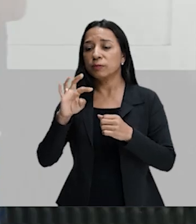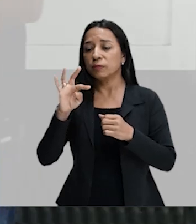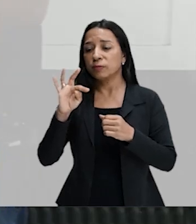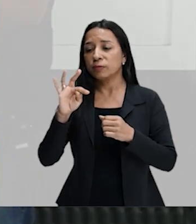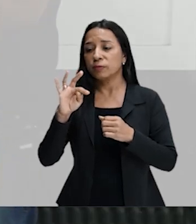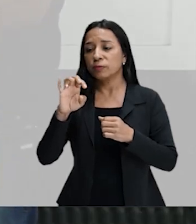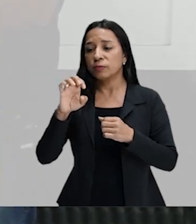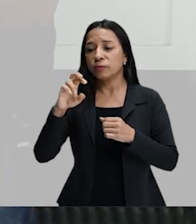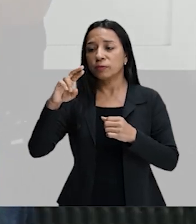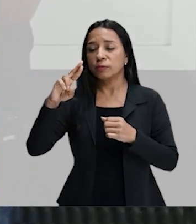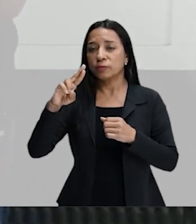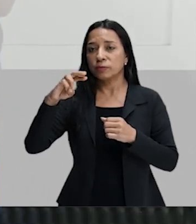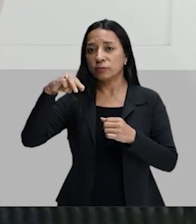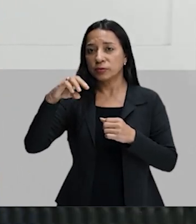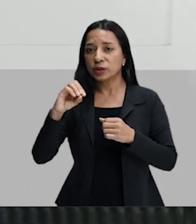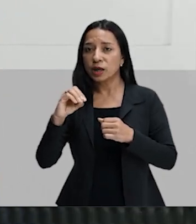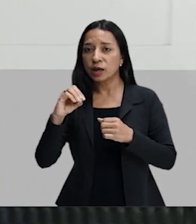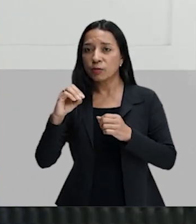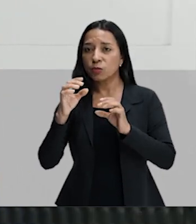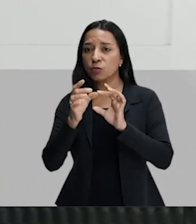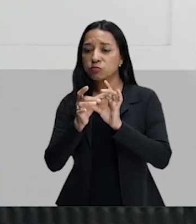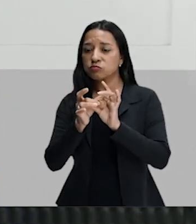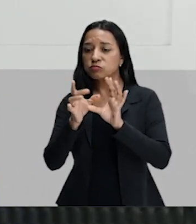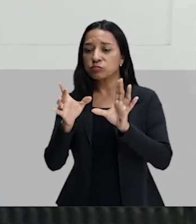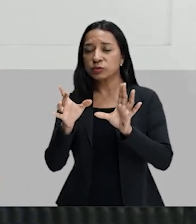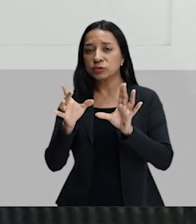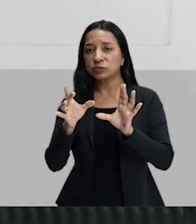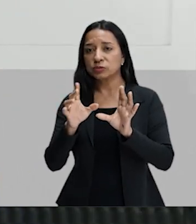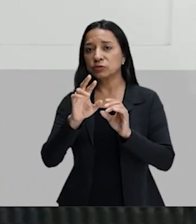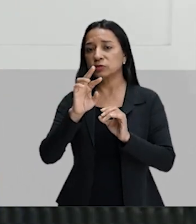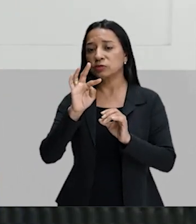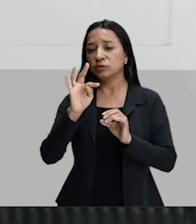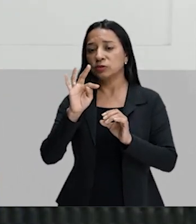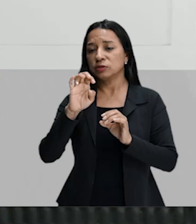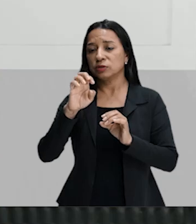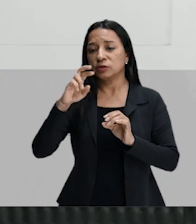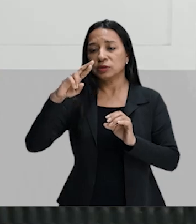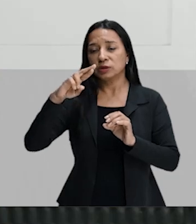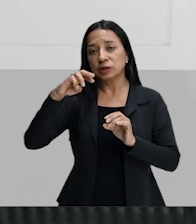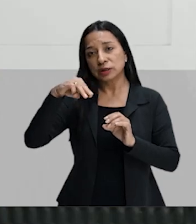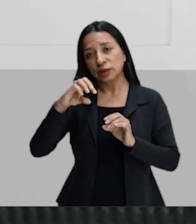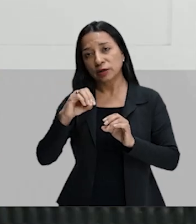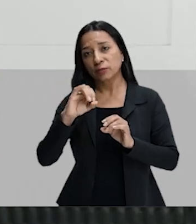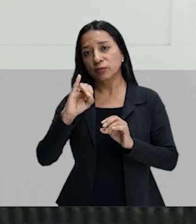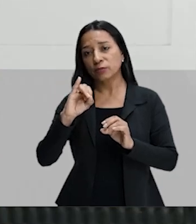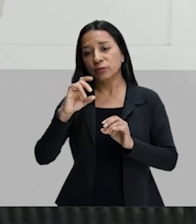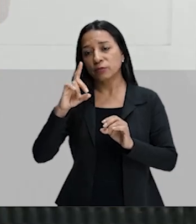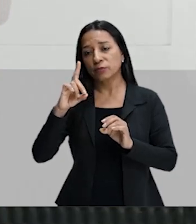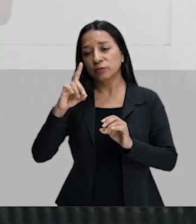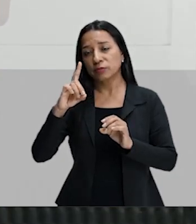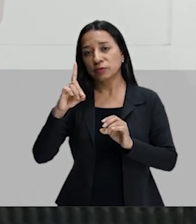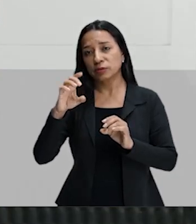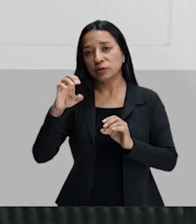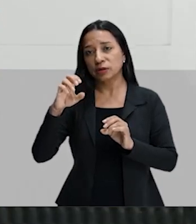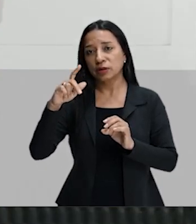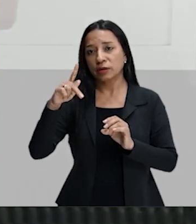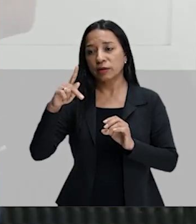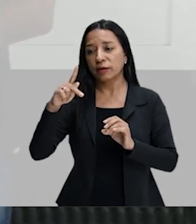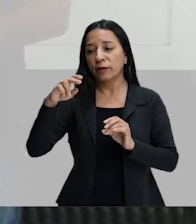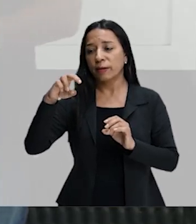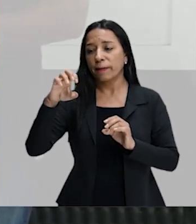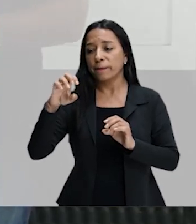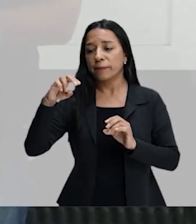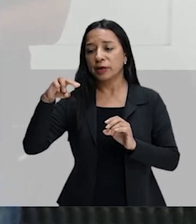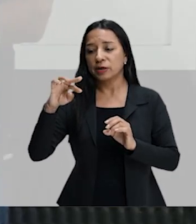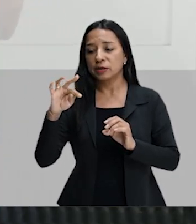Tá? Porque ele recebe o nome de termo independente. A gente vai ver já já que é o número que não acompanha a variável. Ele está